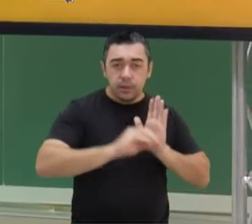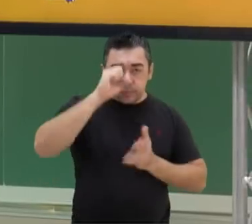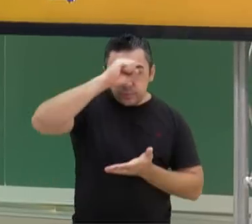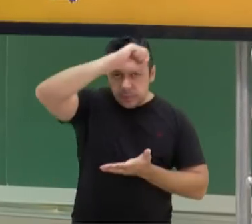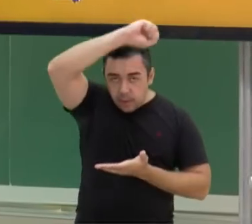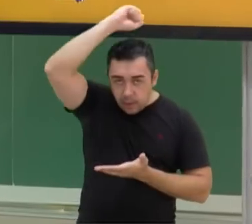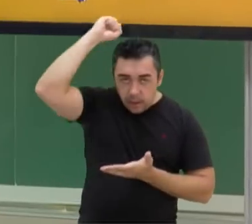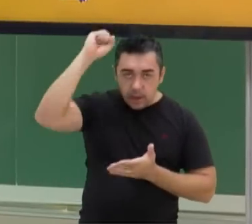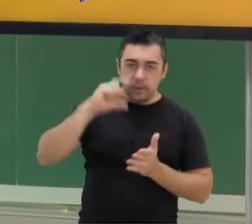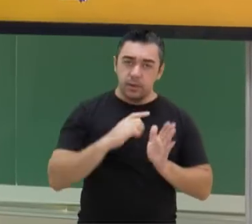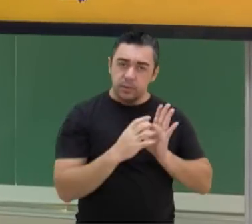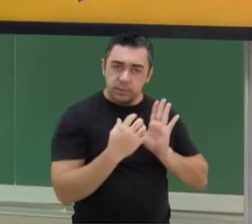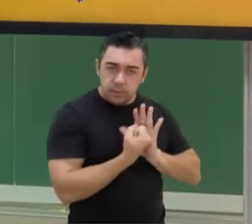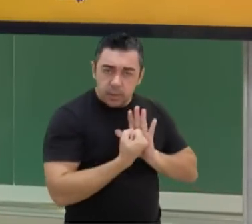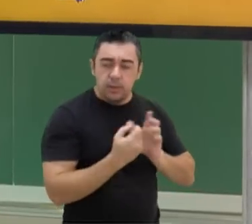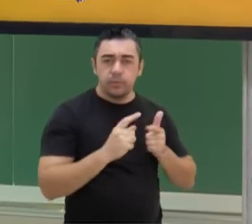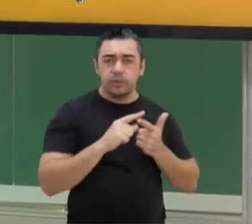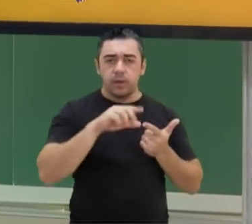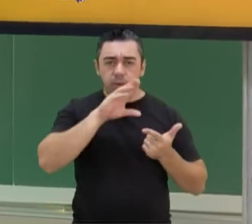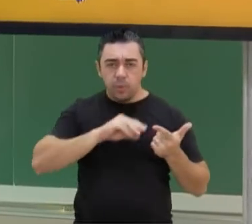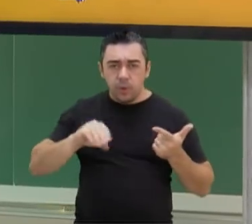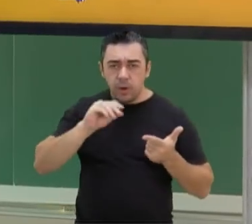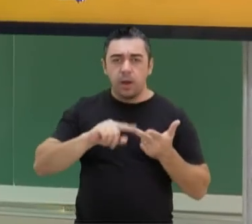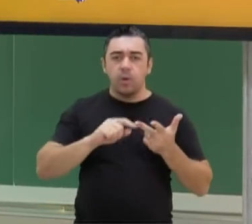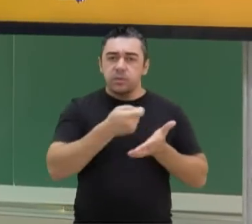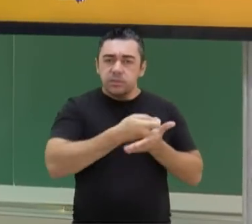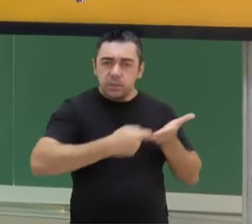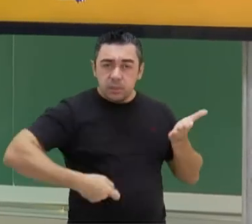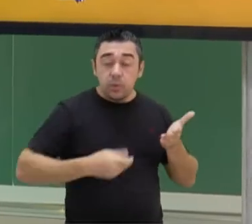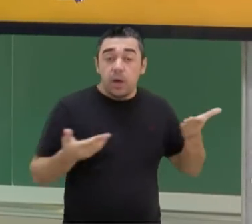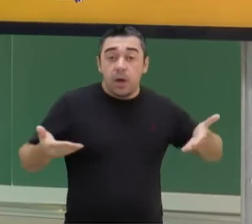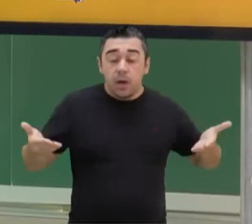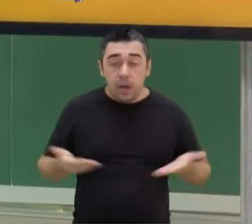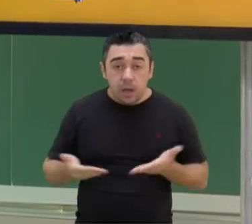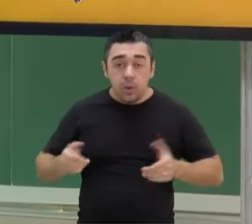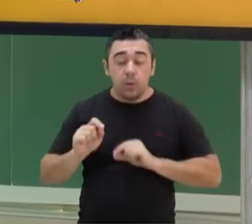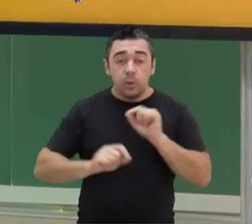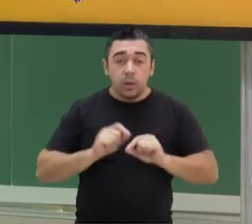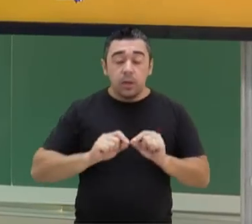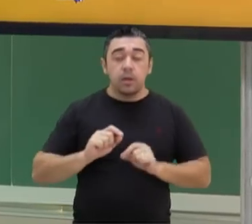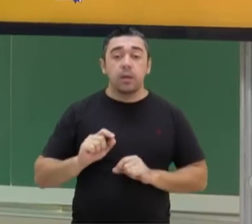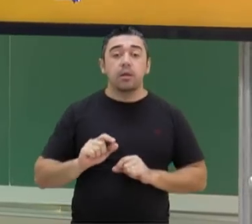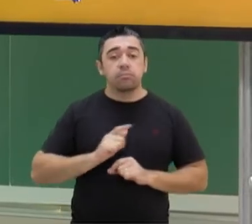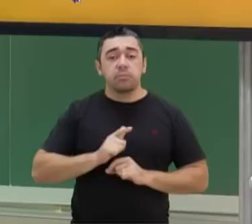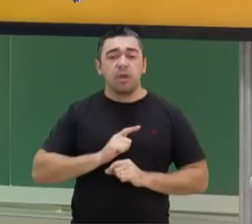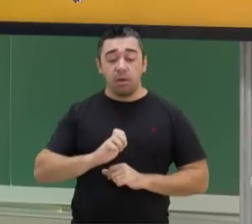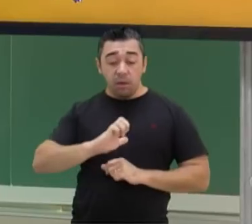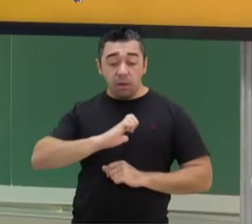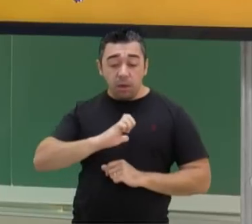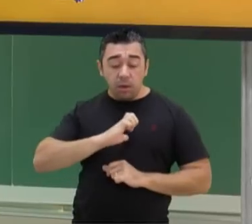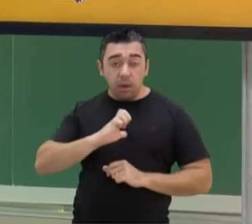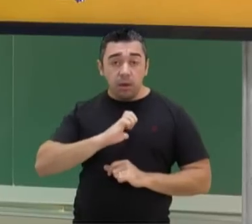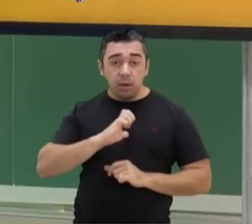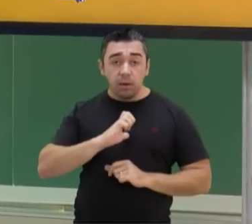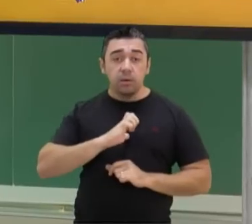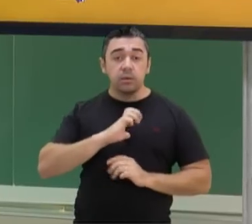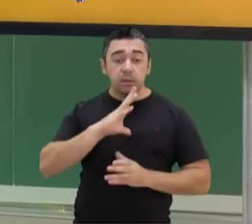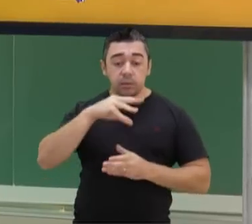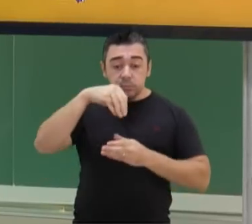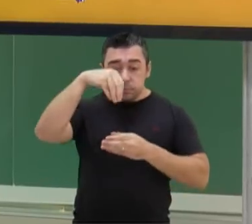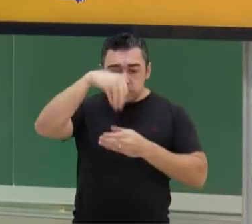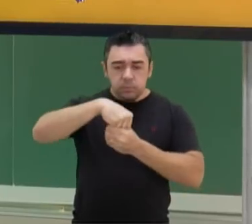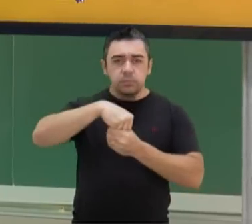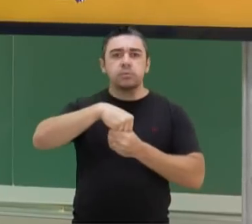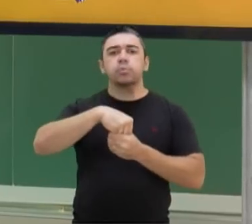símbolos, o texto nas mandalas, o texto oral, o texto escrito, e agora a gente vai falar dos princípios éticos que estão